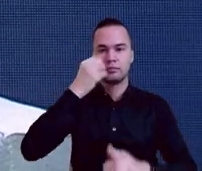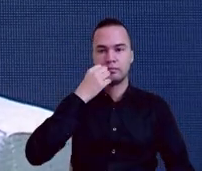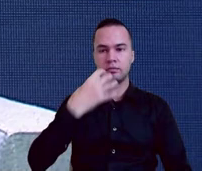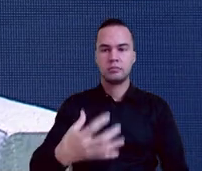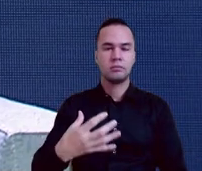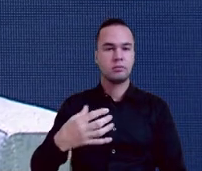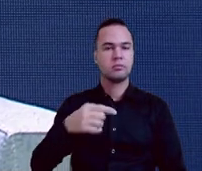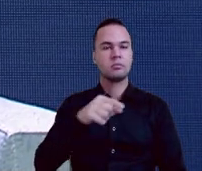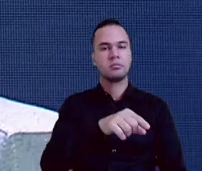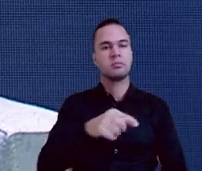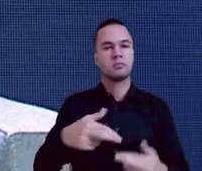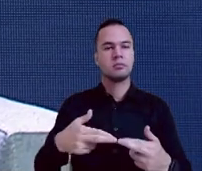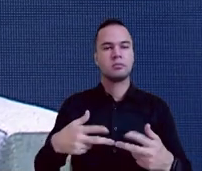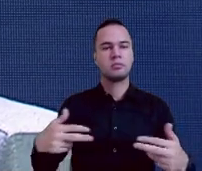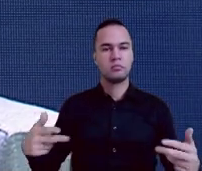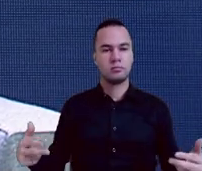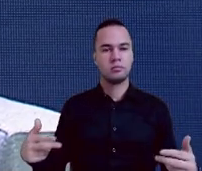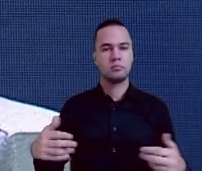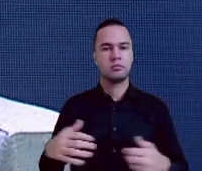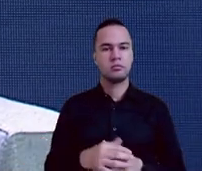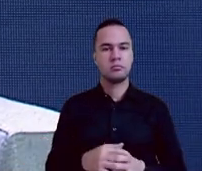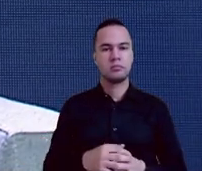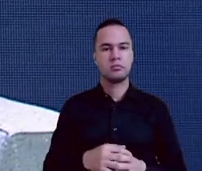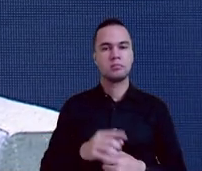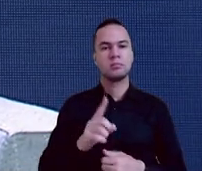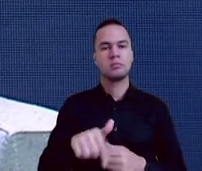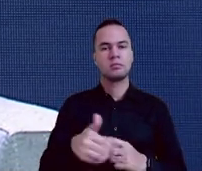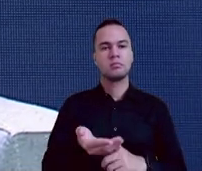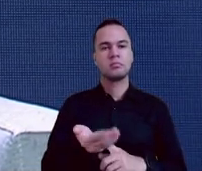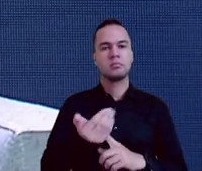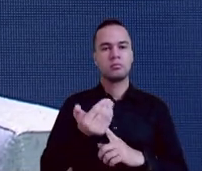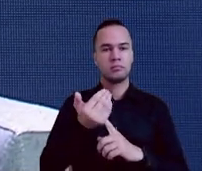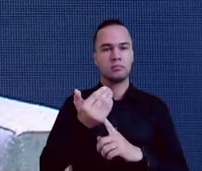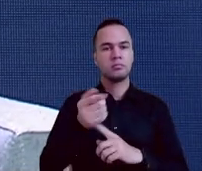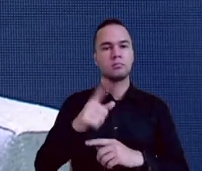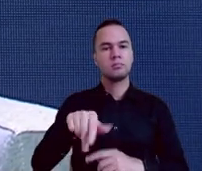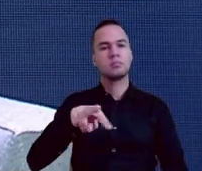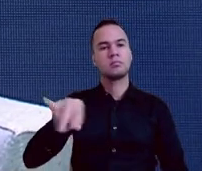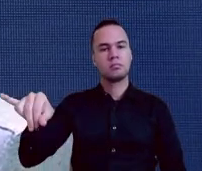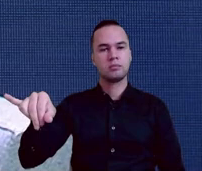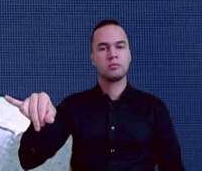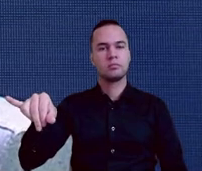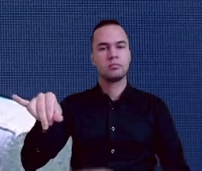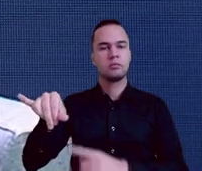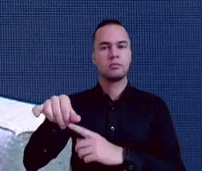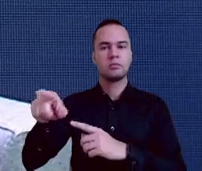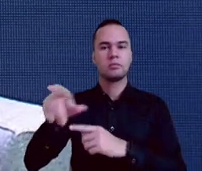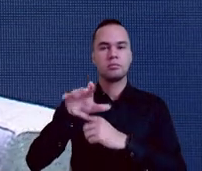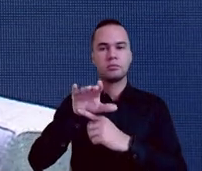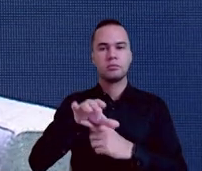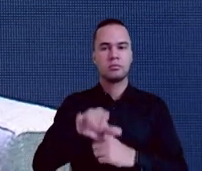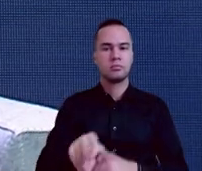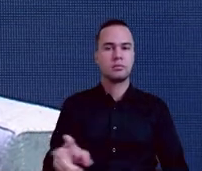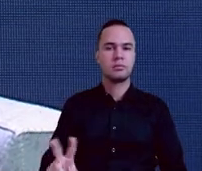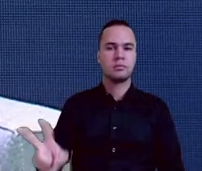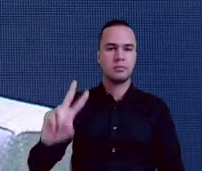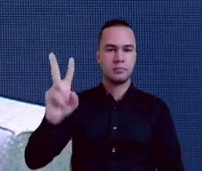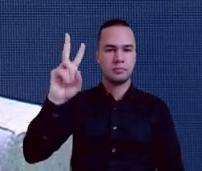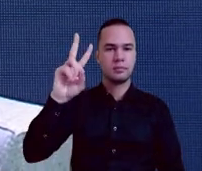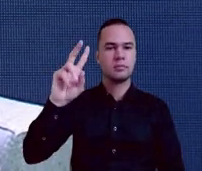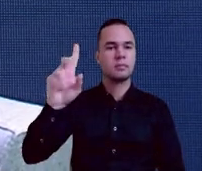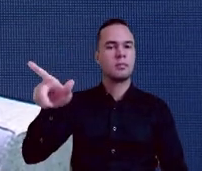esse novo modelo de negócio essa tecnologia vão agregar muito valor eu tô resolvendo uma dor Clara